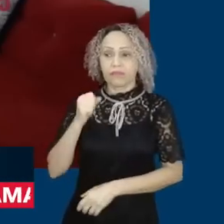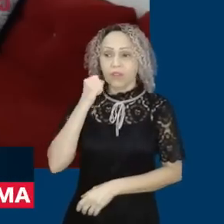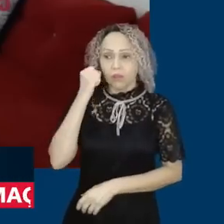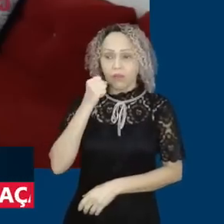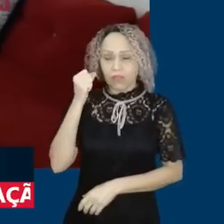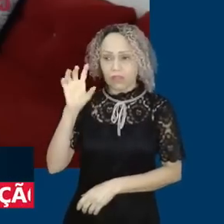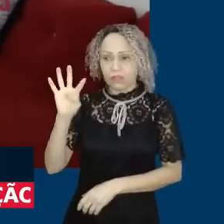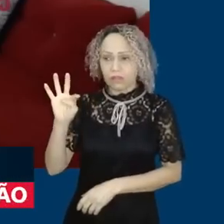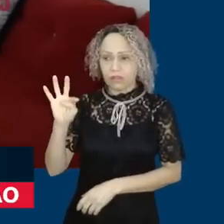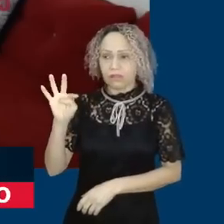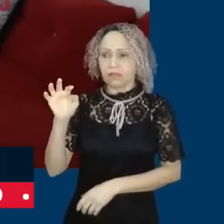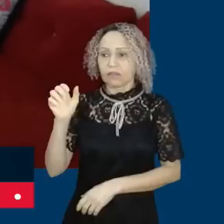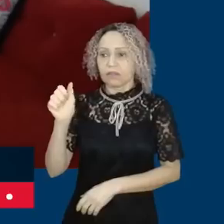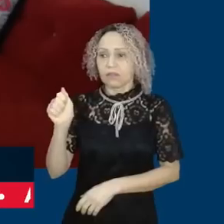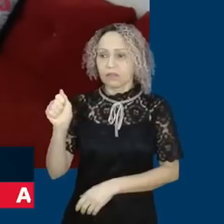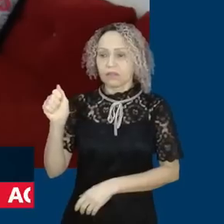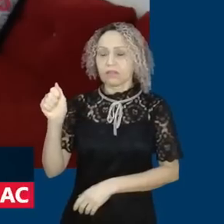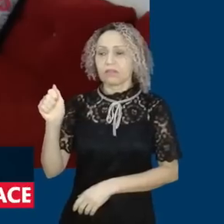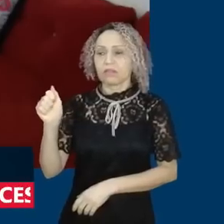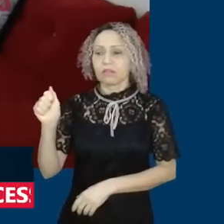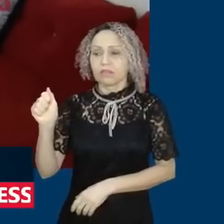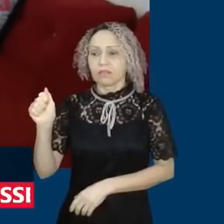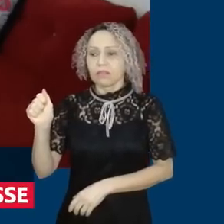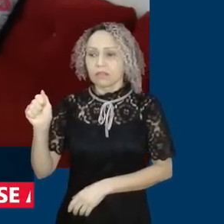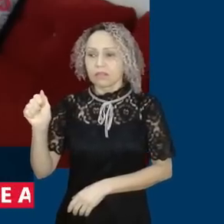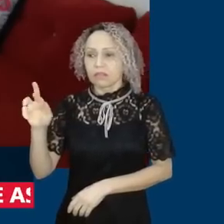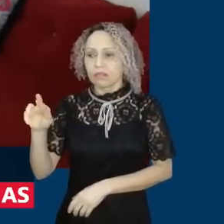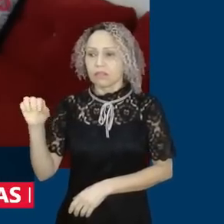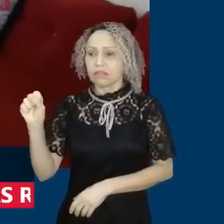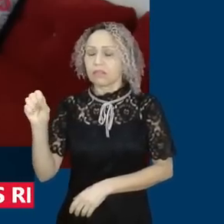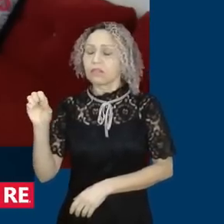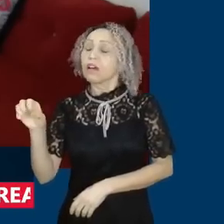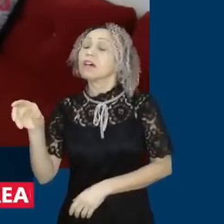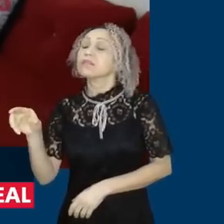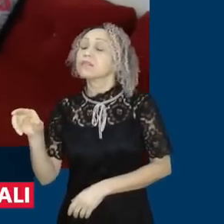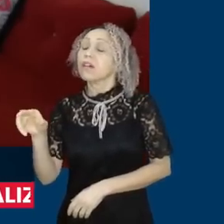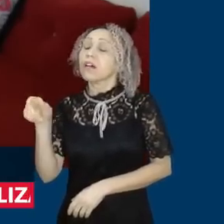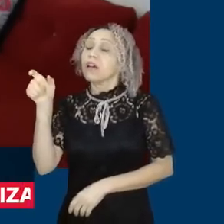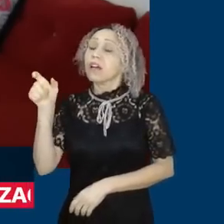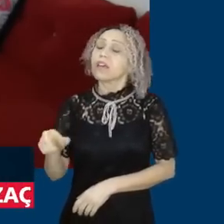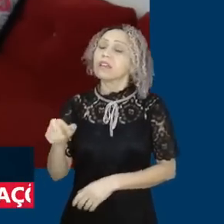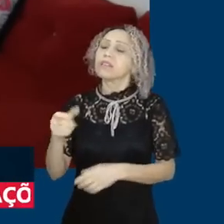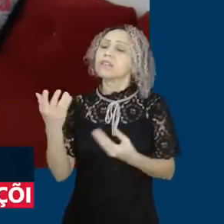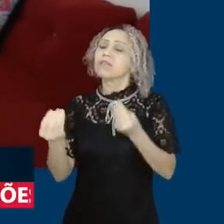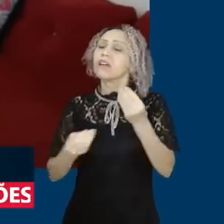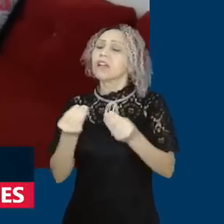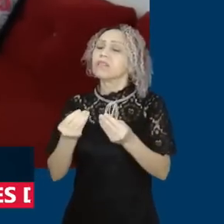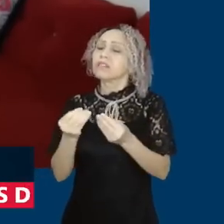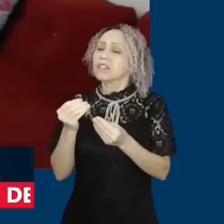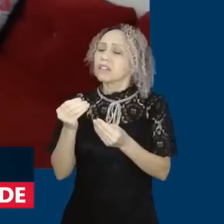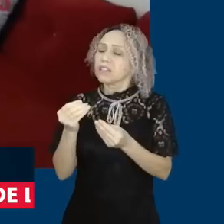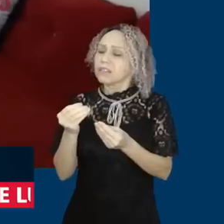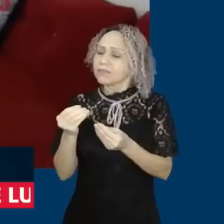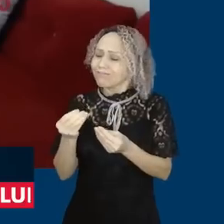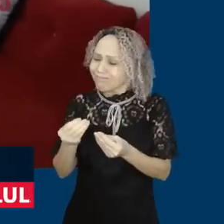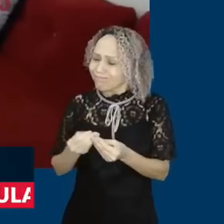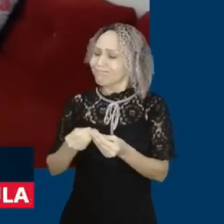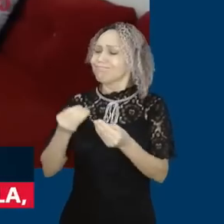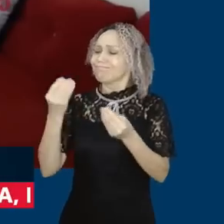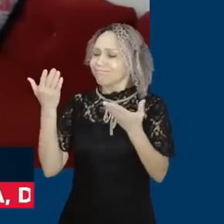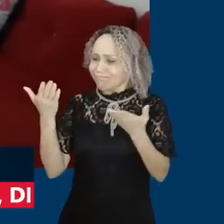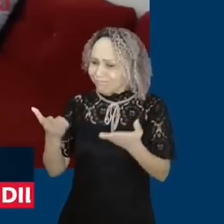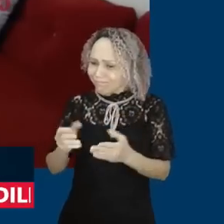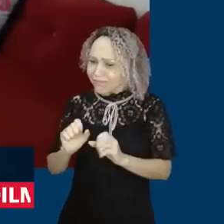defendido, e voltou a falar sobre isso ontem, que esse texto que veio do Senado precisa ser aprovado sem